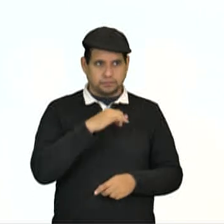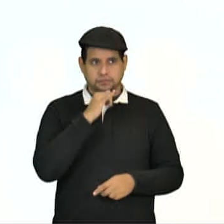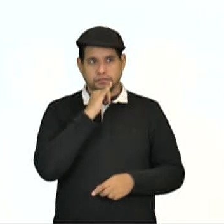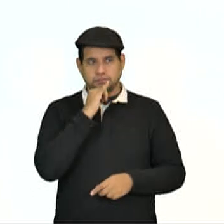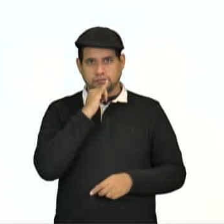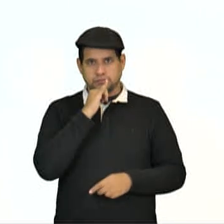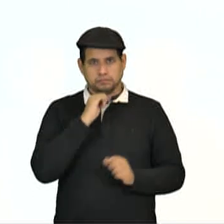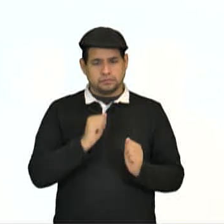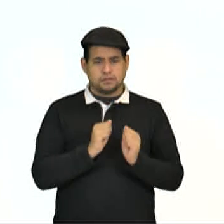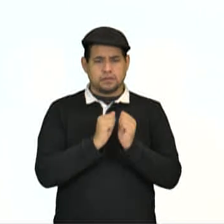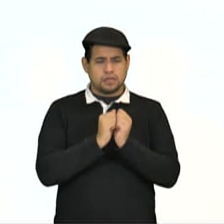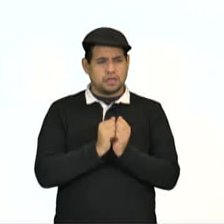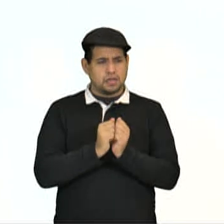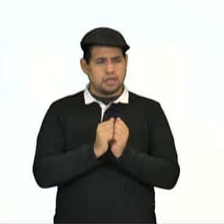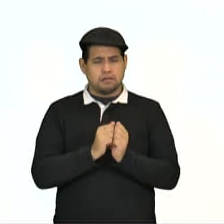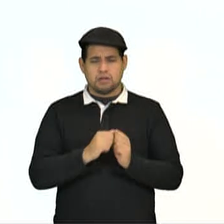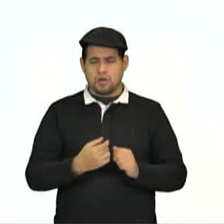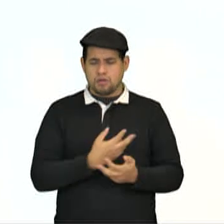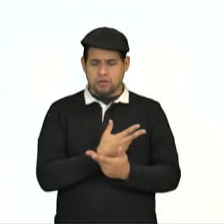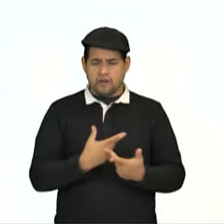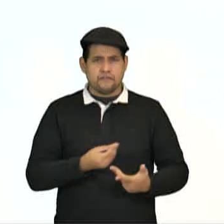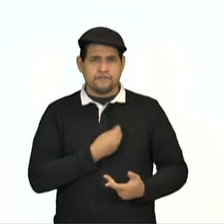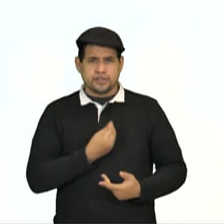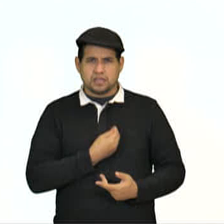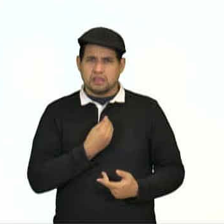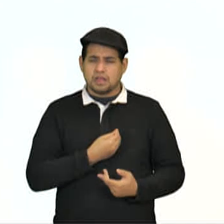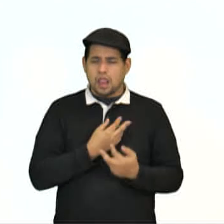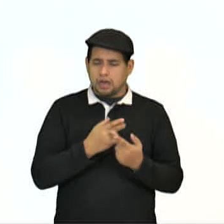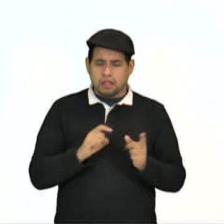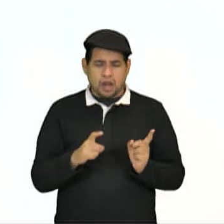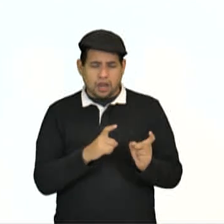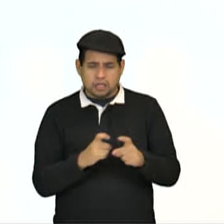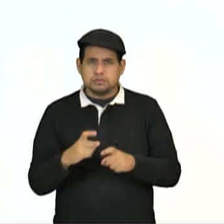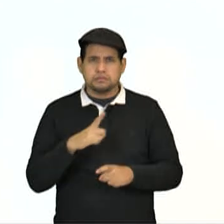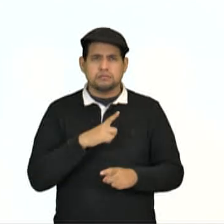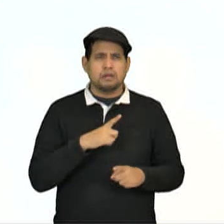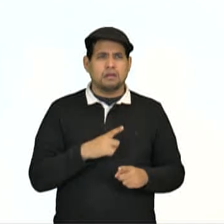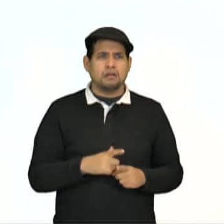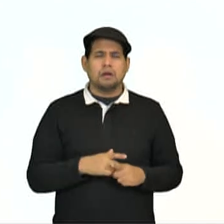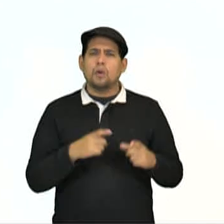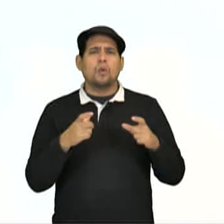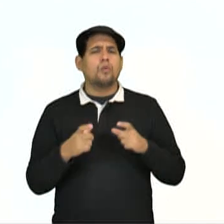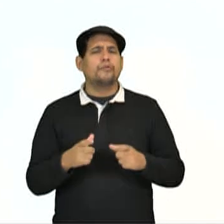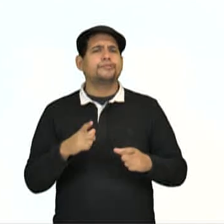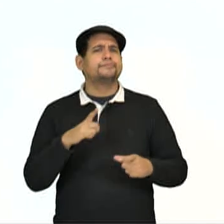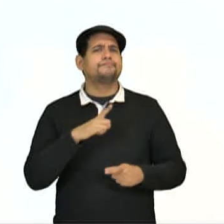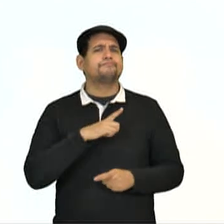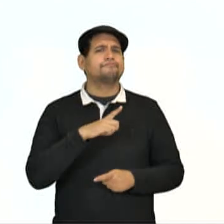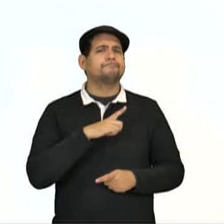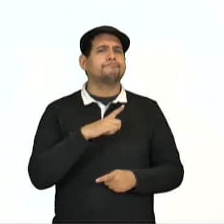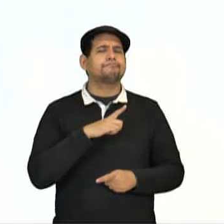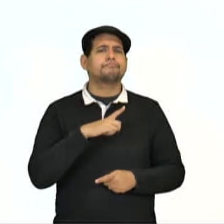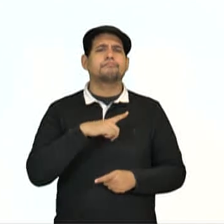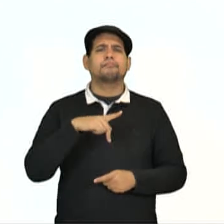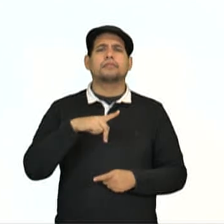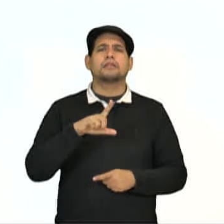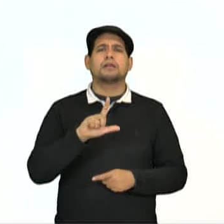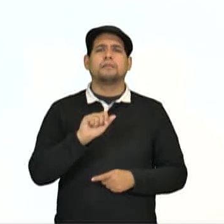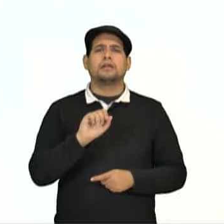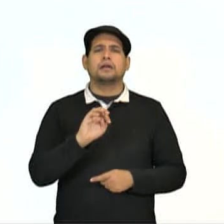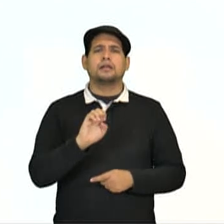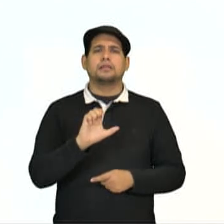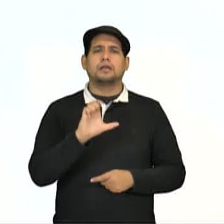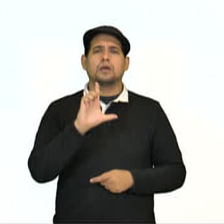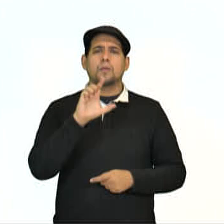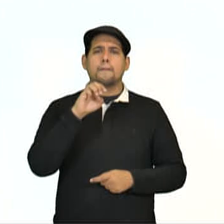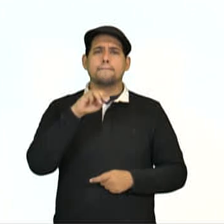presença ali de organismos vivos, seres vivos? Aí eu pergunto, em que lugares podemos encontrar os plateumintos,